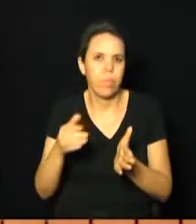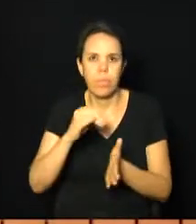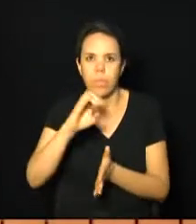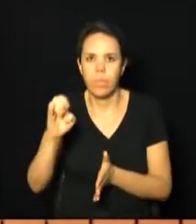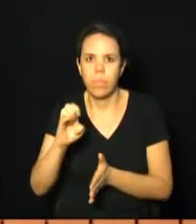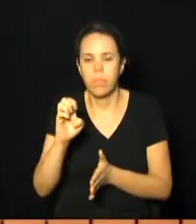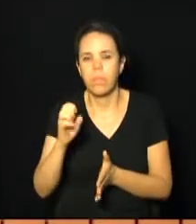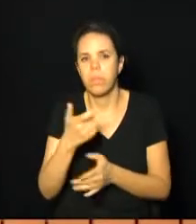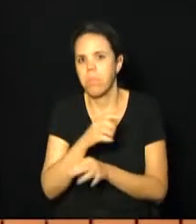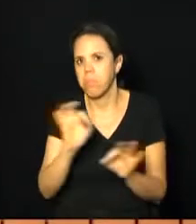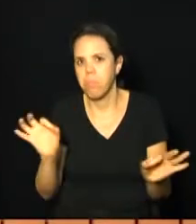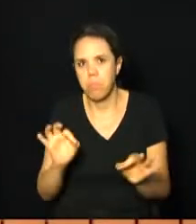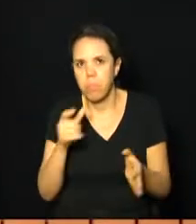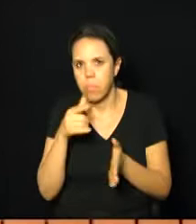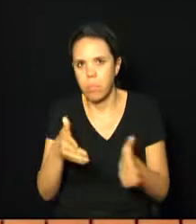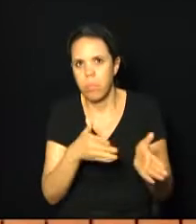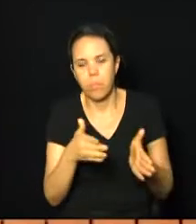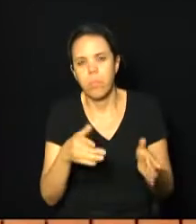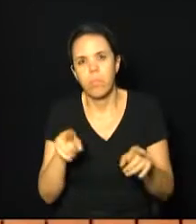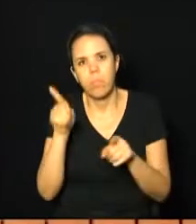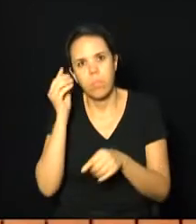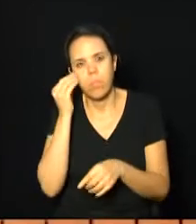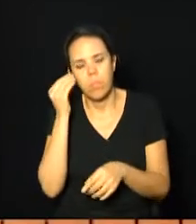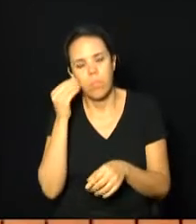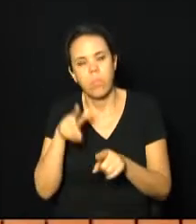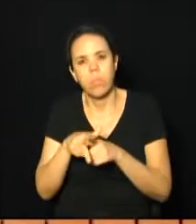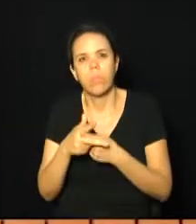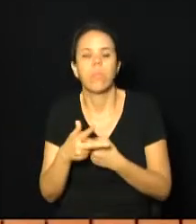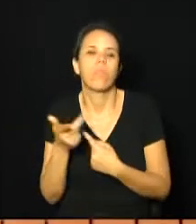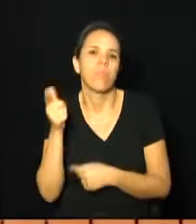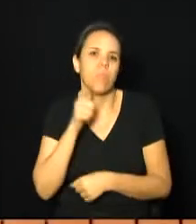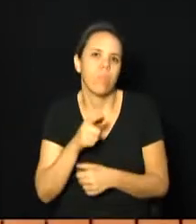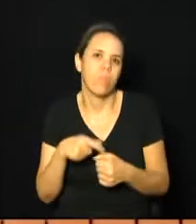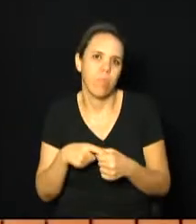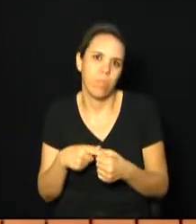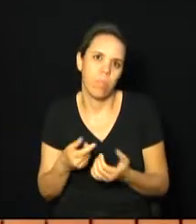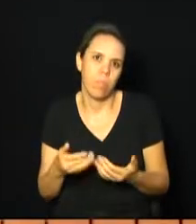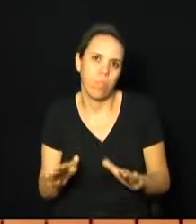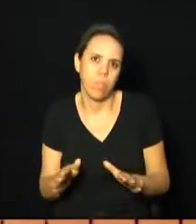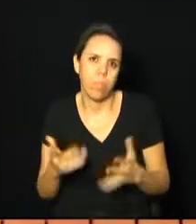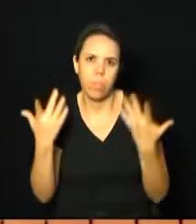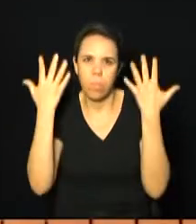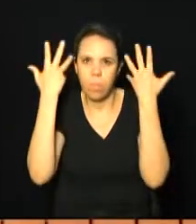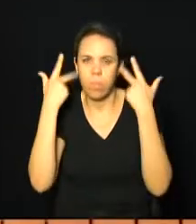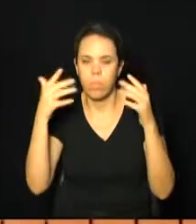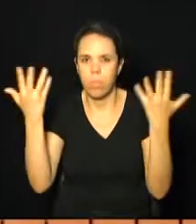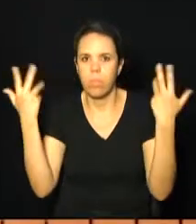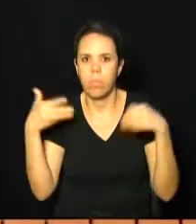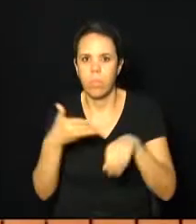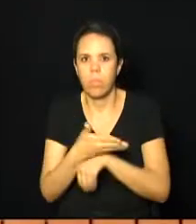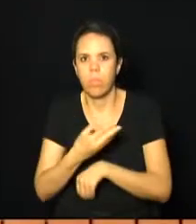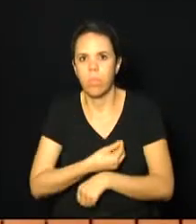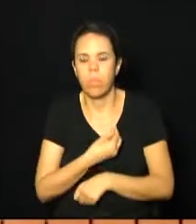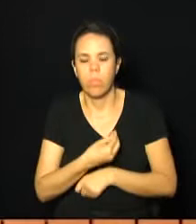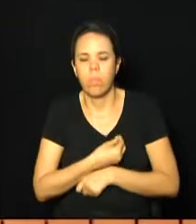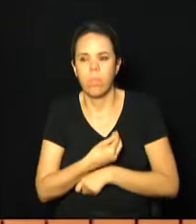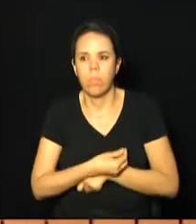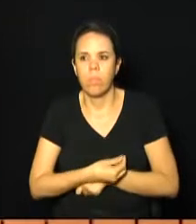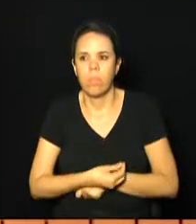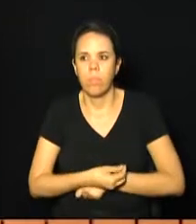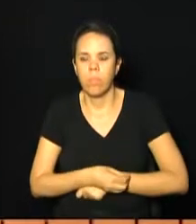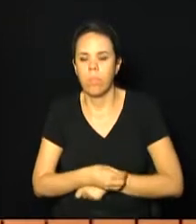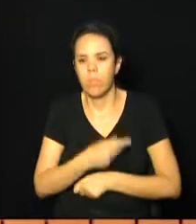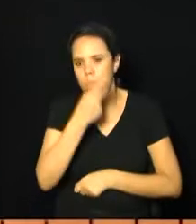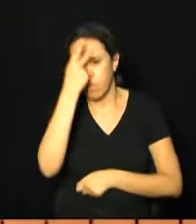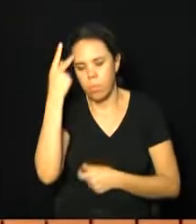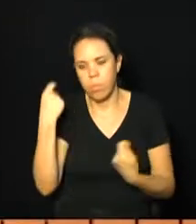já não existem mais, que estamos também tentando recuperar. A natureza faz parte da nossa vida, né? As